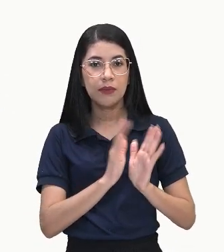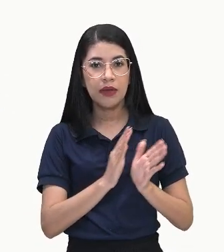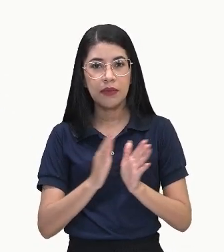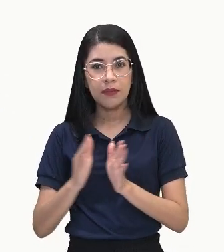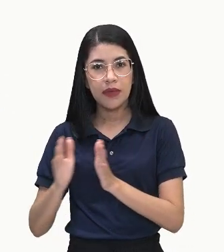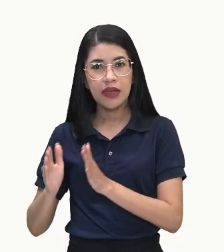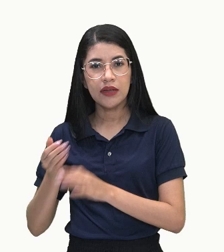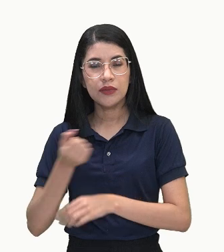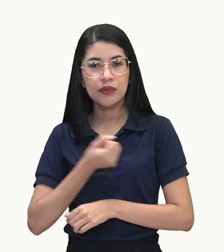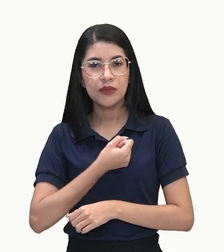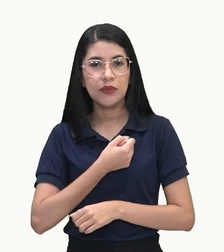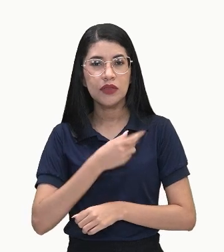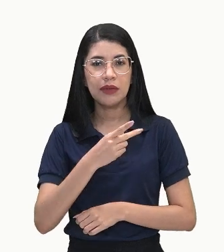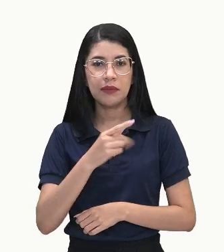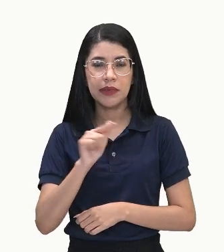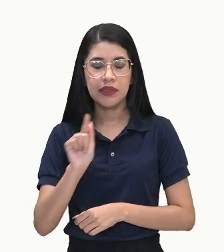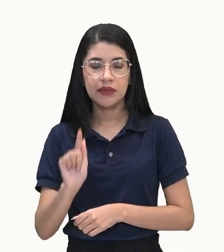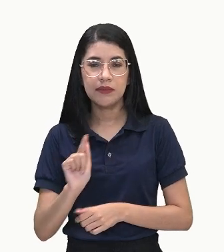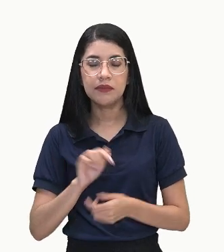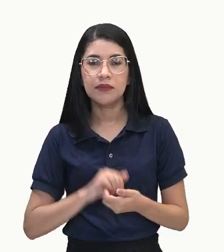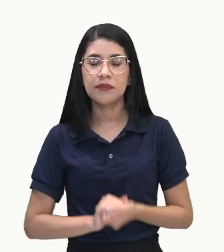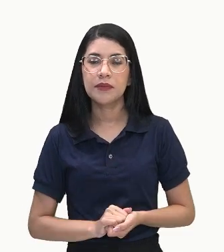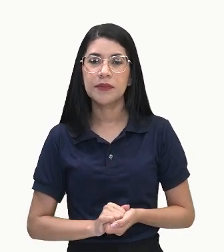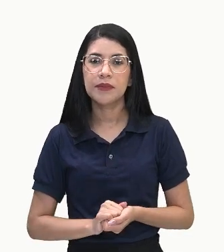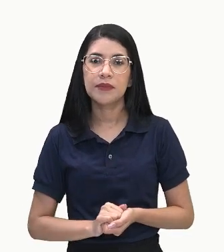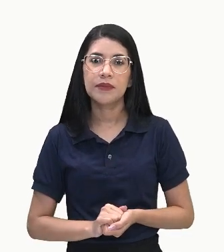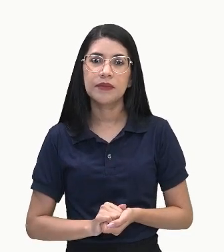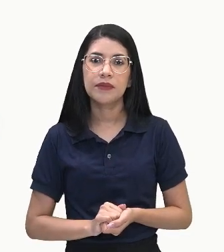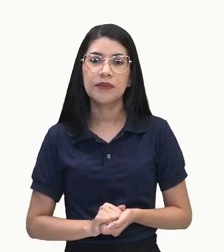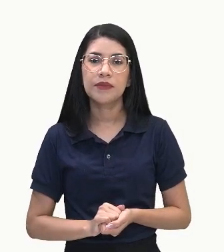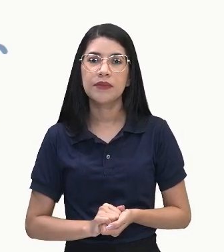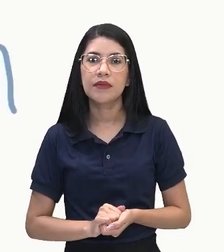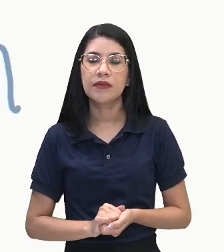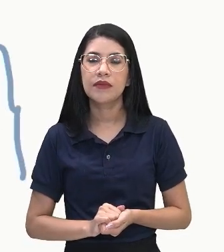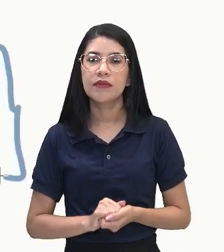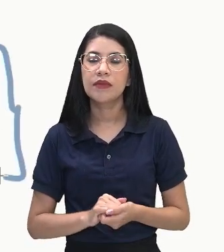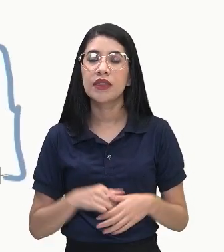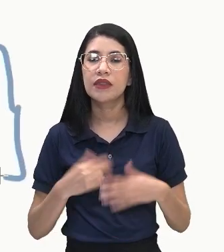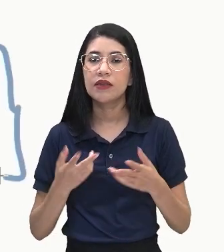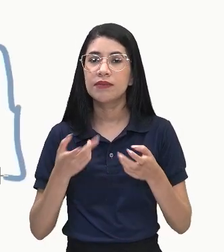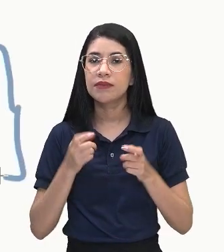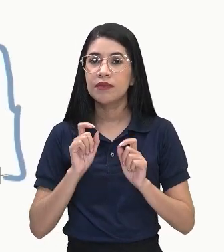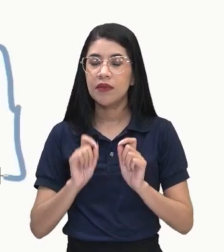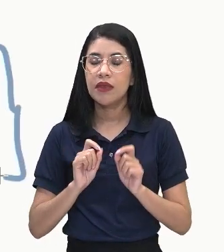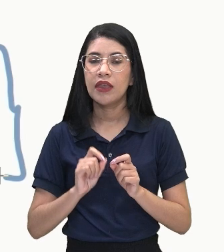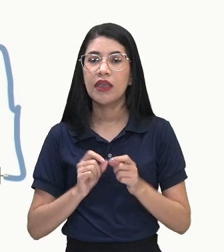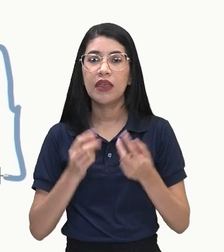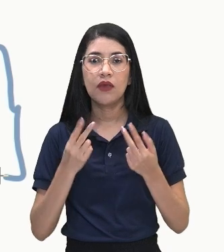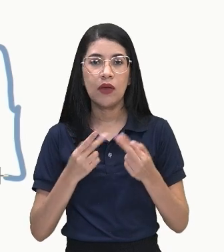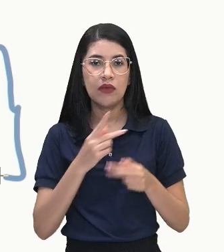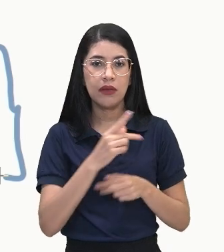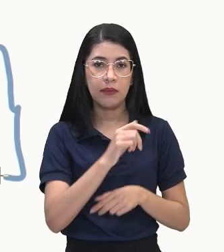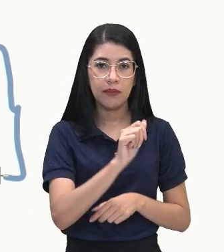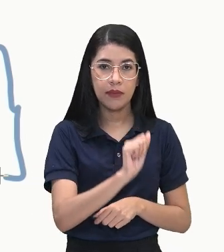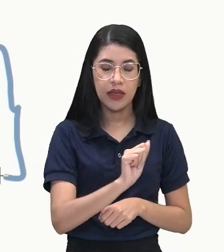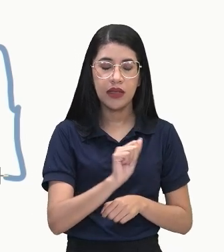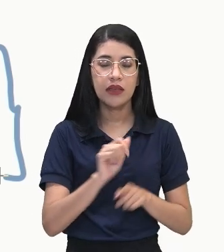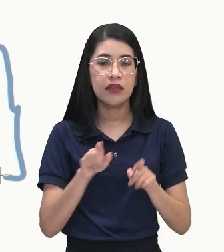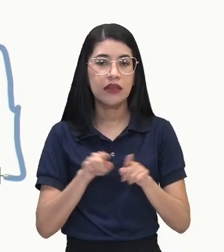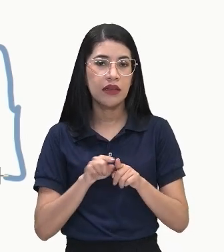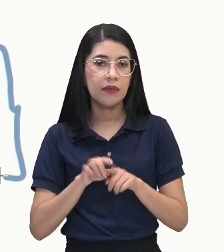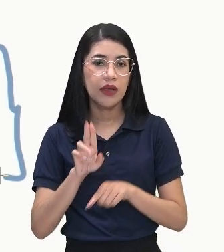termos dessa PG. Então observem que assim como na PA, eu vou